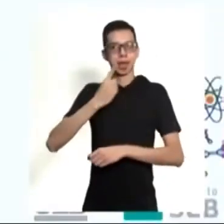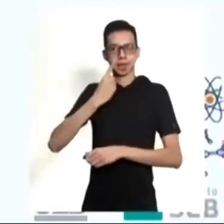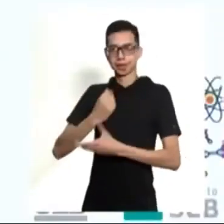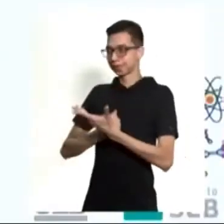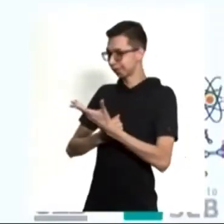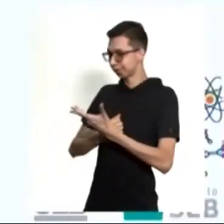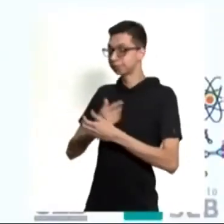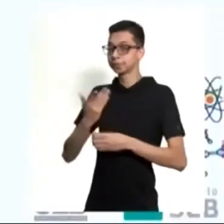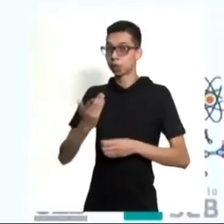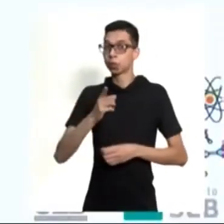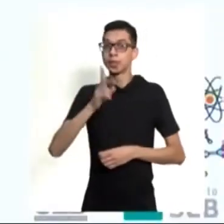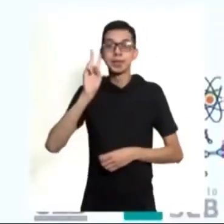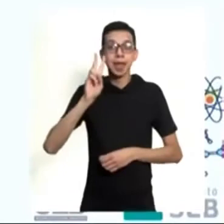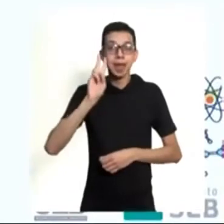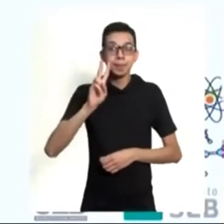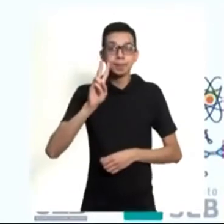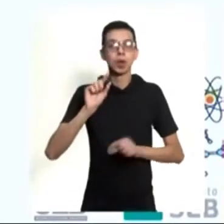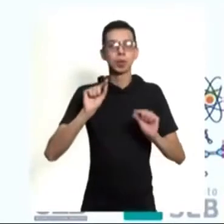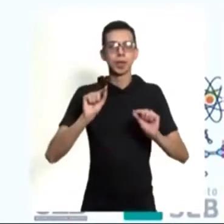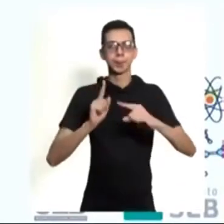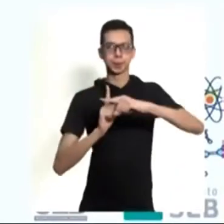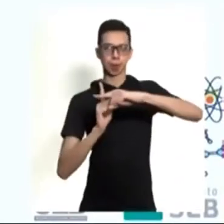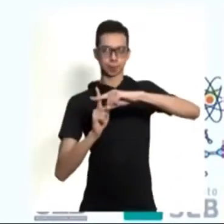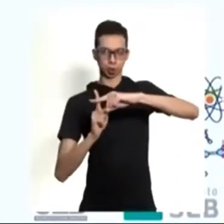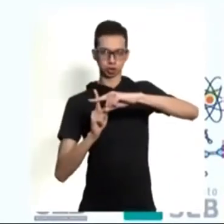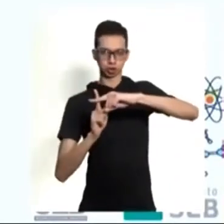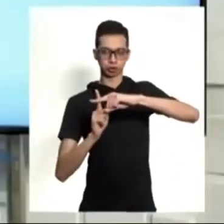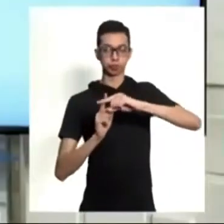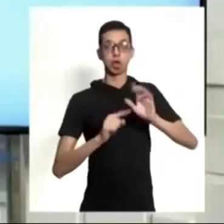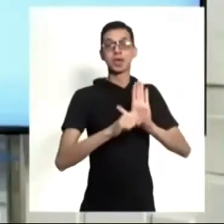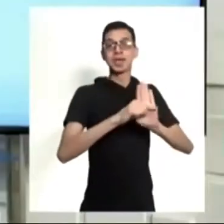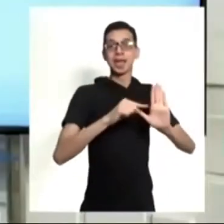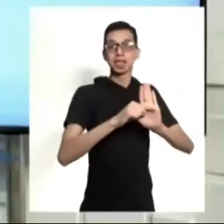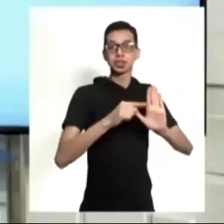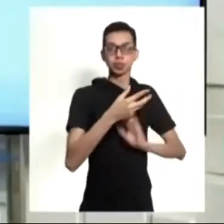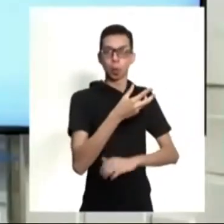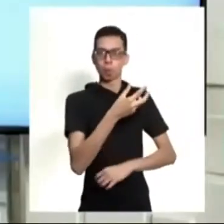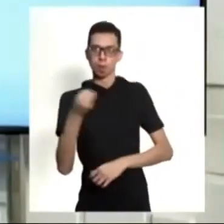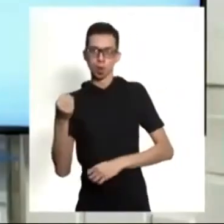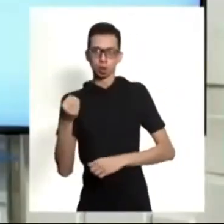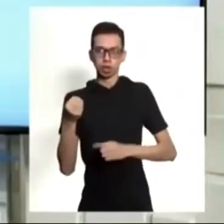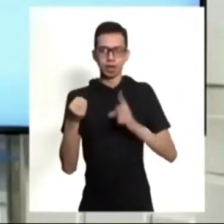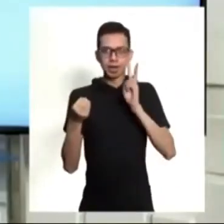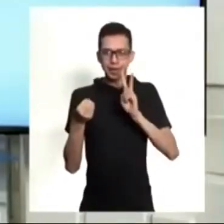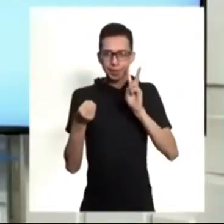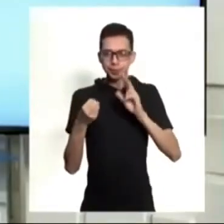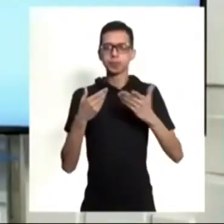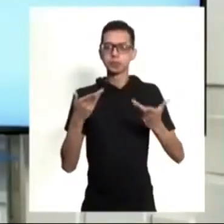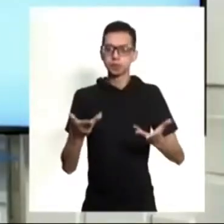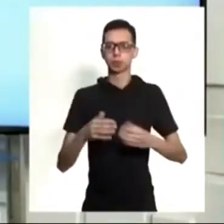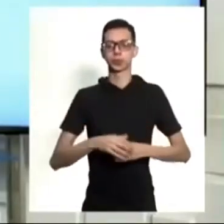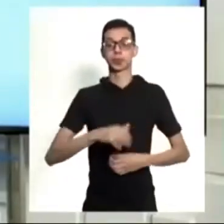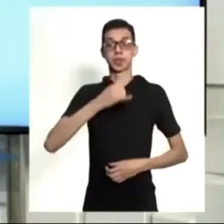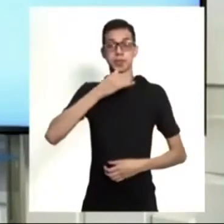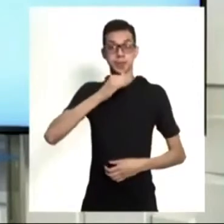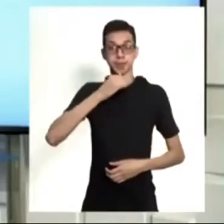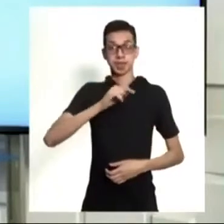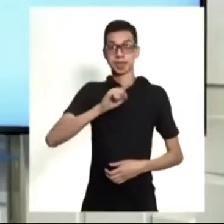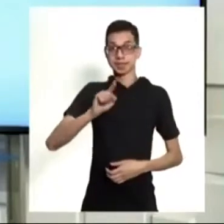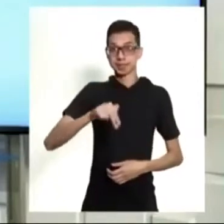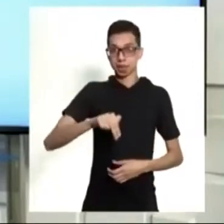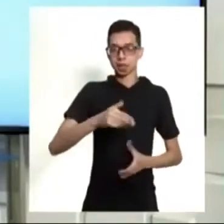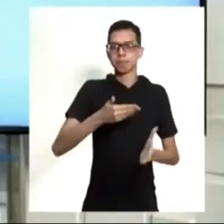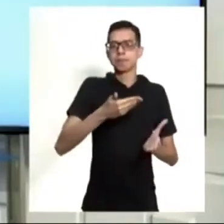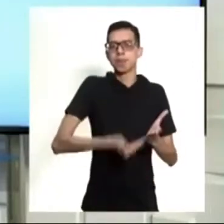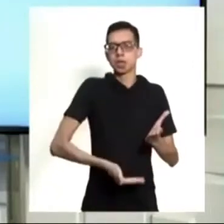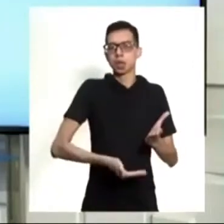atrai negativo, não é verdade? Então esse cobre 2+ aqui vai atrair os elétrons que foram perdidos pelo zinco. O cobre 2+, que